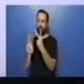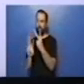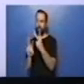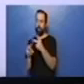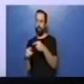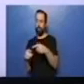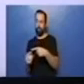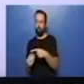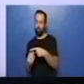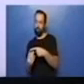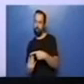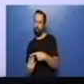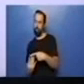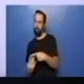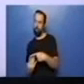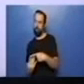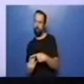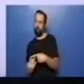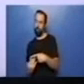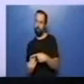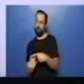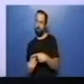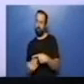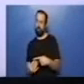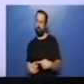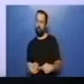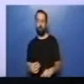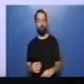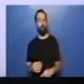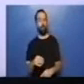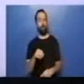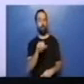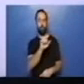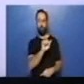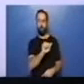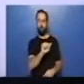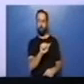da área do triângulo equilátero, sai muito mais rápido.